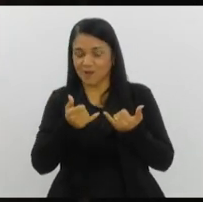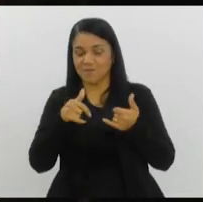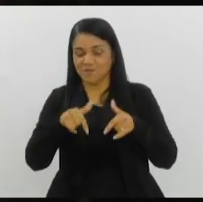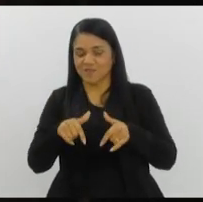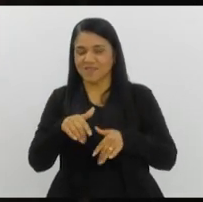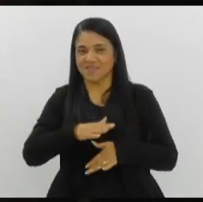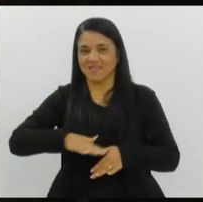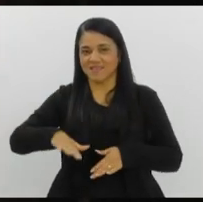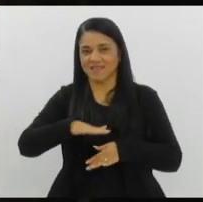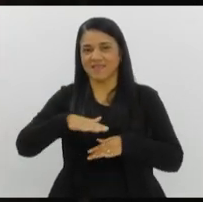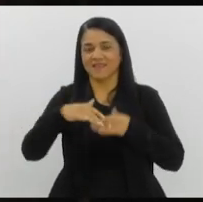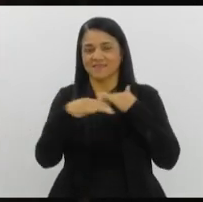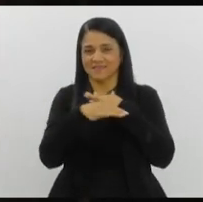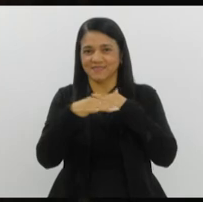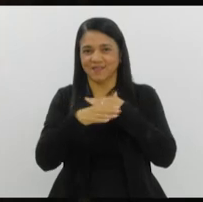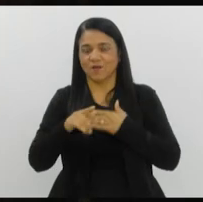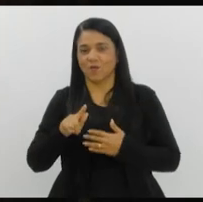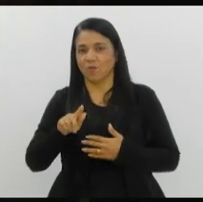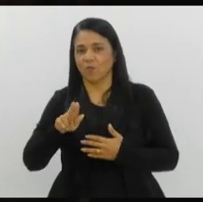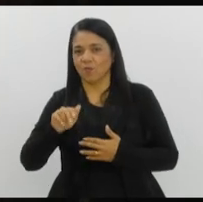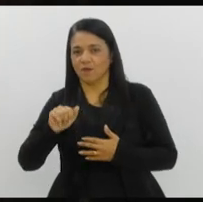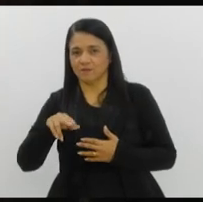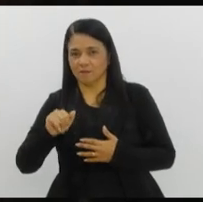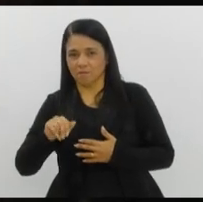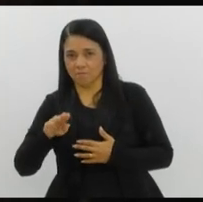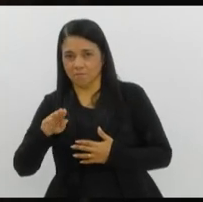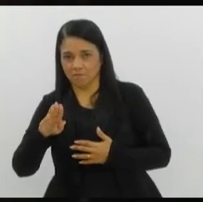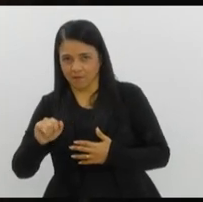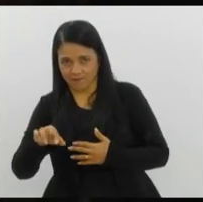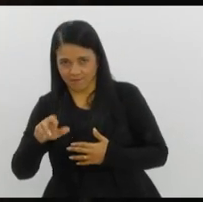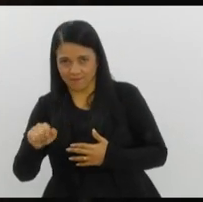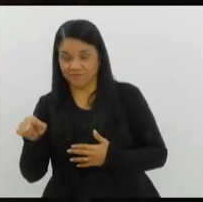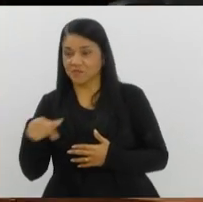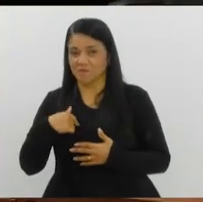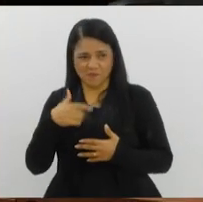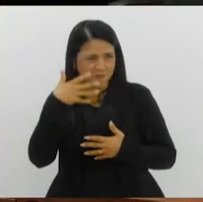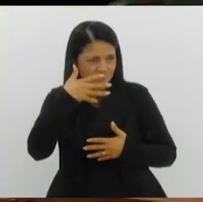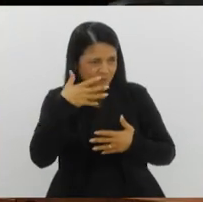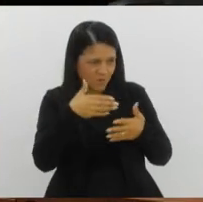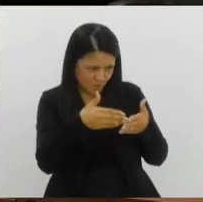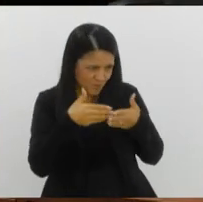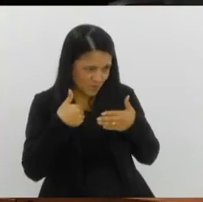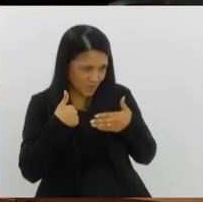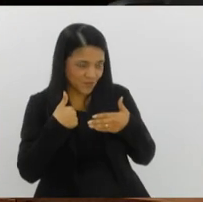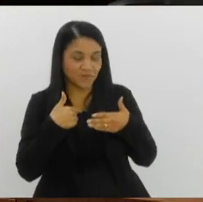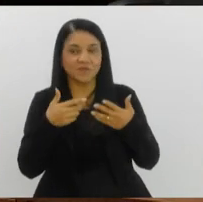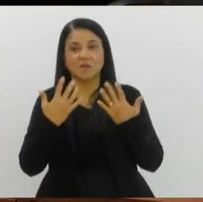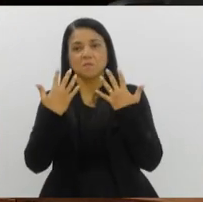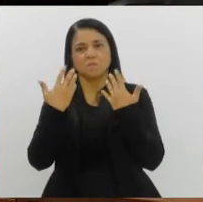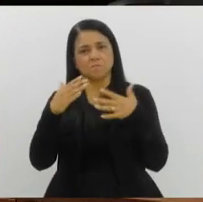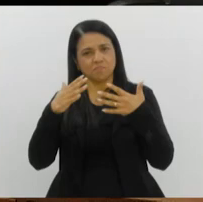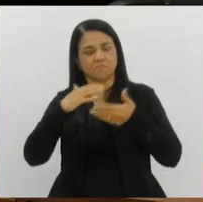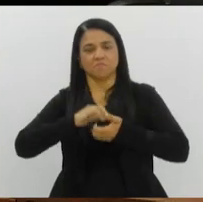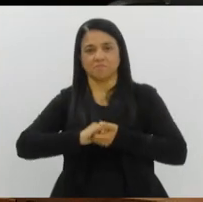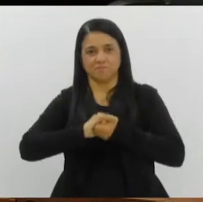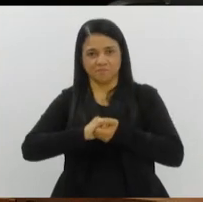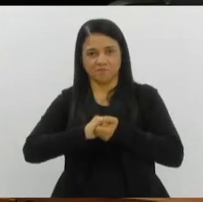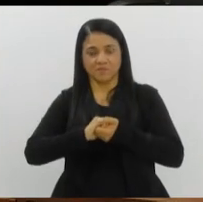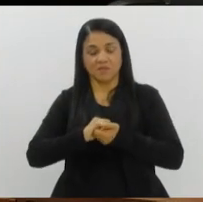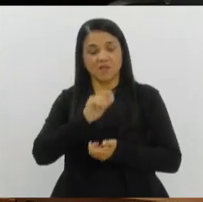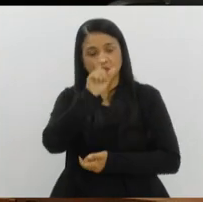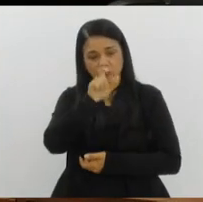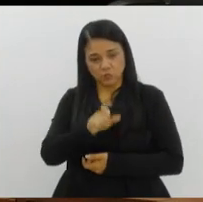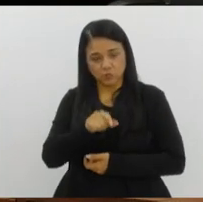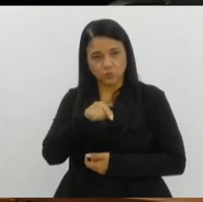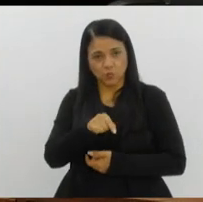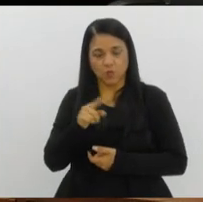Guanabara. Vossa Excelência, me dá uma parte, por gentileza? Sempre. Quero parabenizar, em nome desse parlamento, a sua